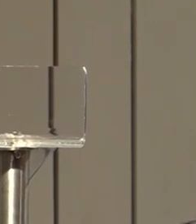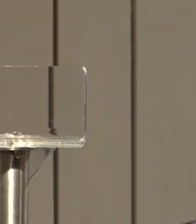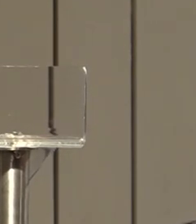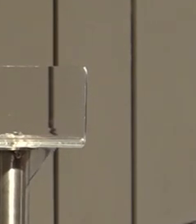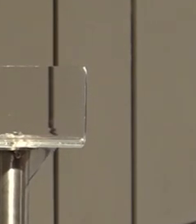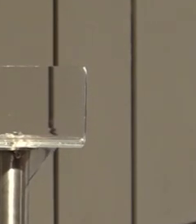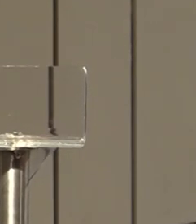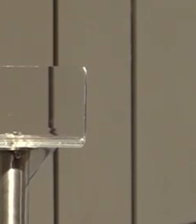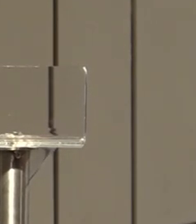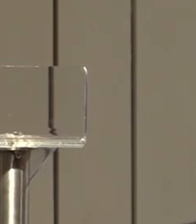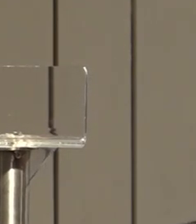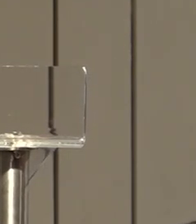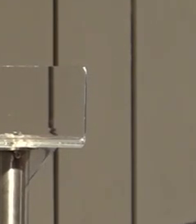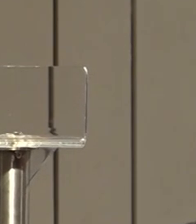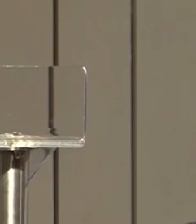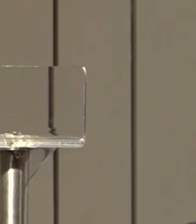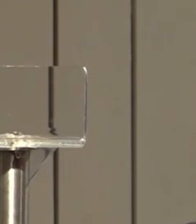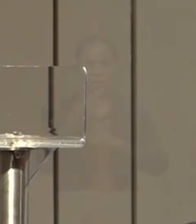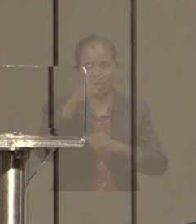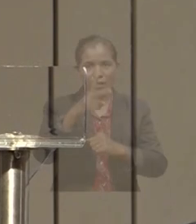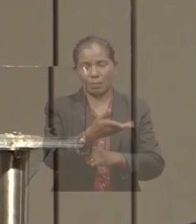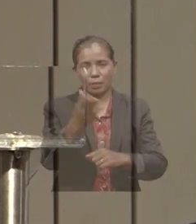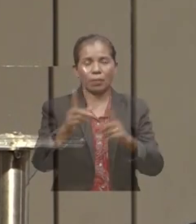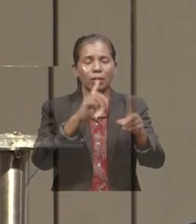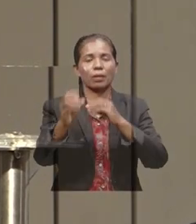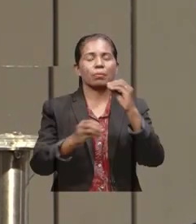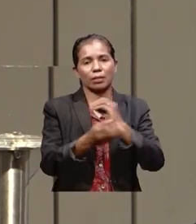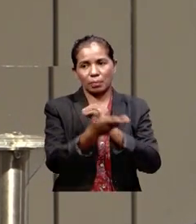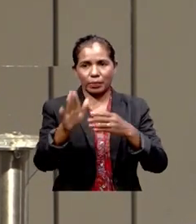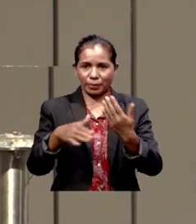de Maia, Portugal, toma conta, vai, pode ser.